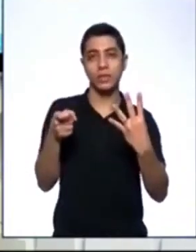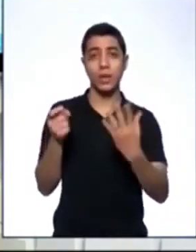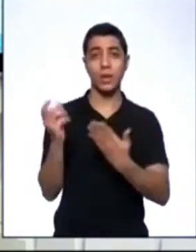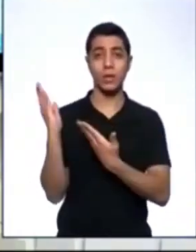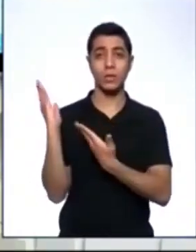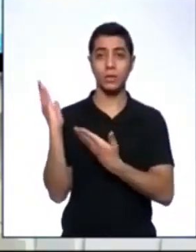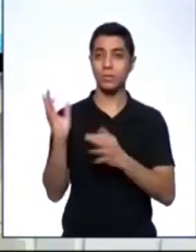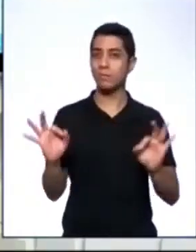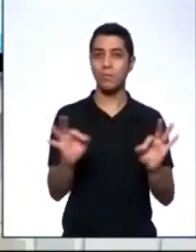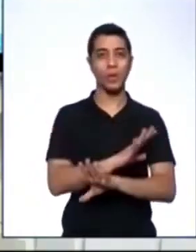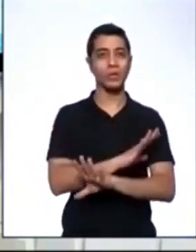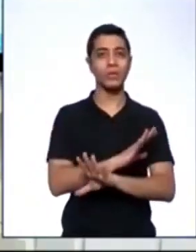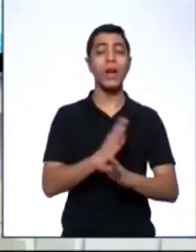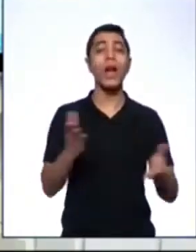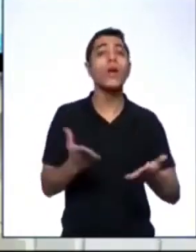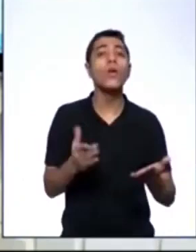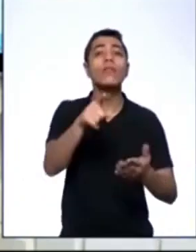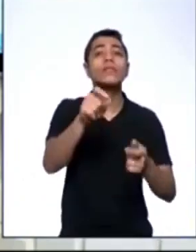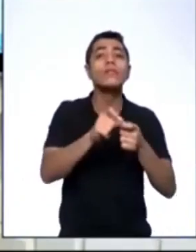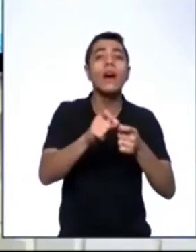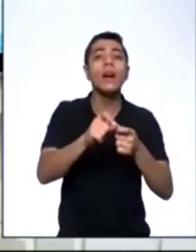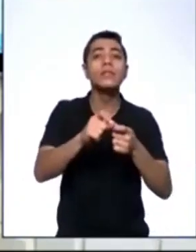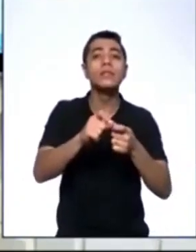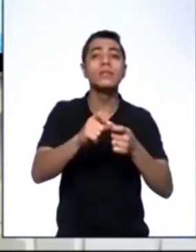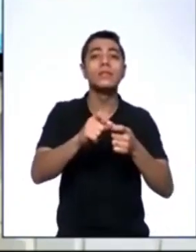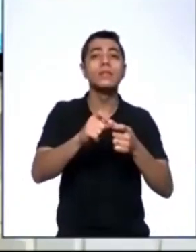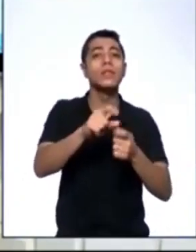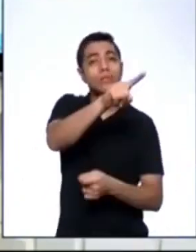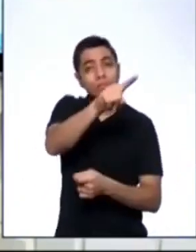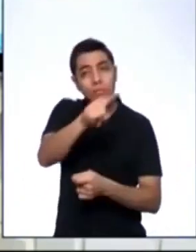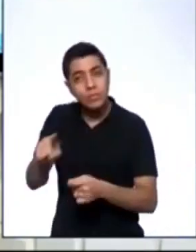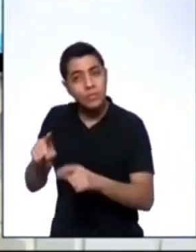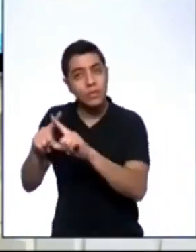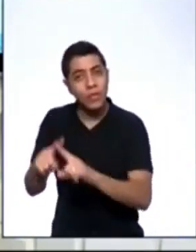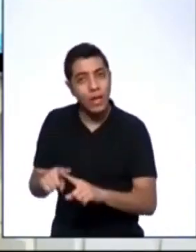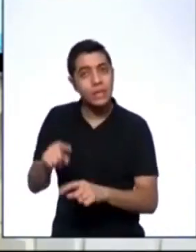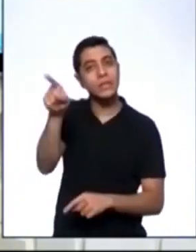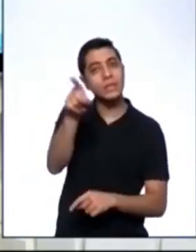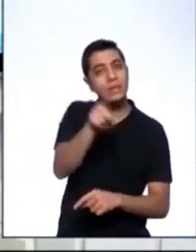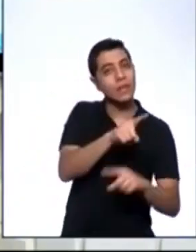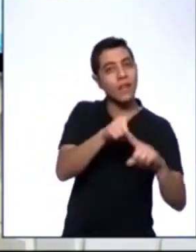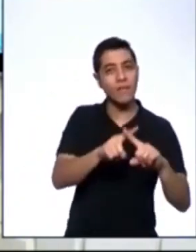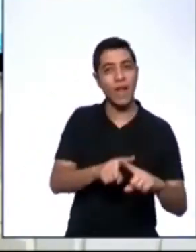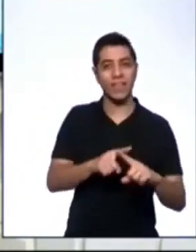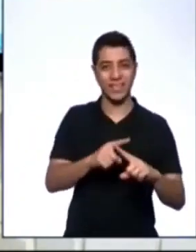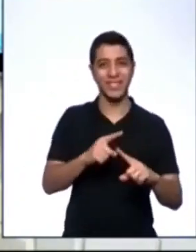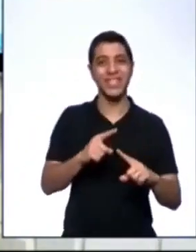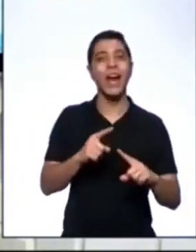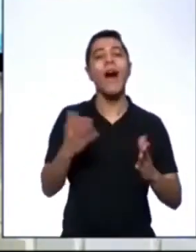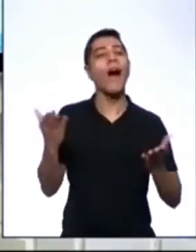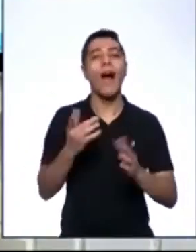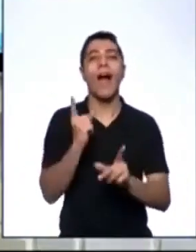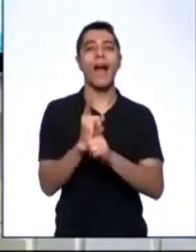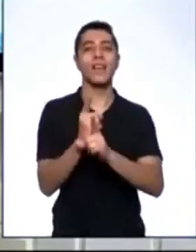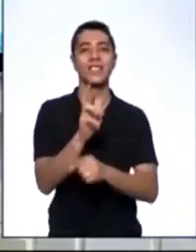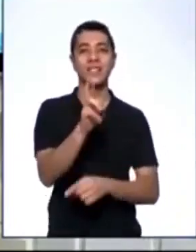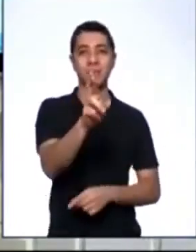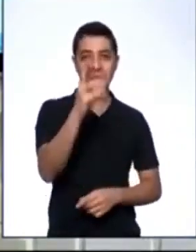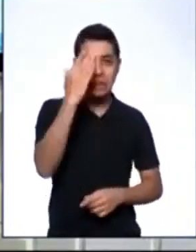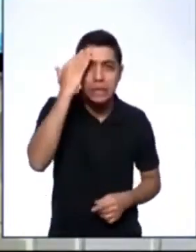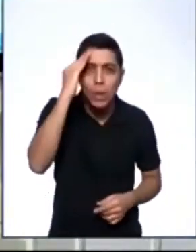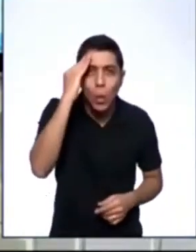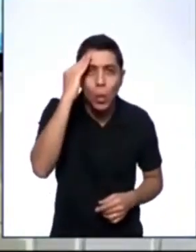e pronto mas aplica em cruz e acho x e marque a alternativa entendeu filho como funcionam tem nenhum procedimento